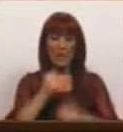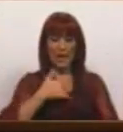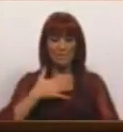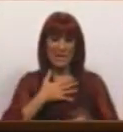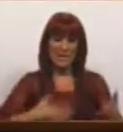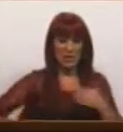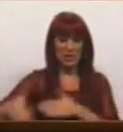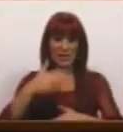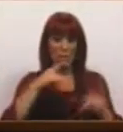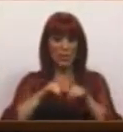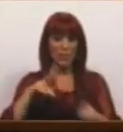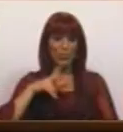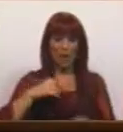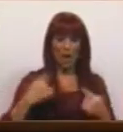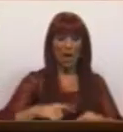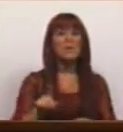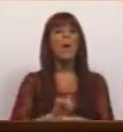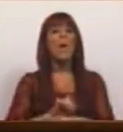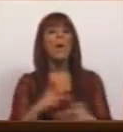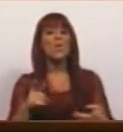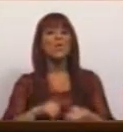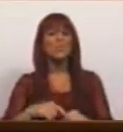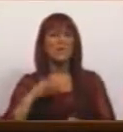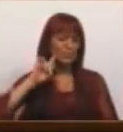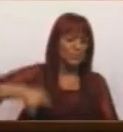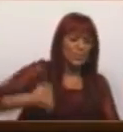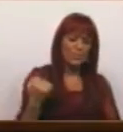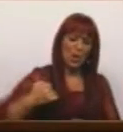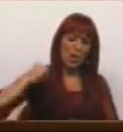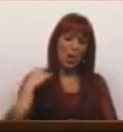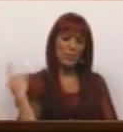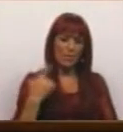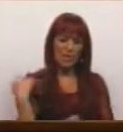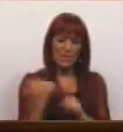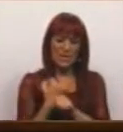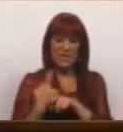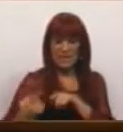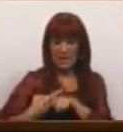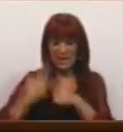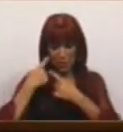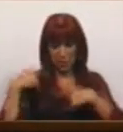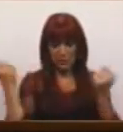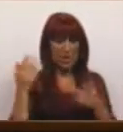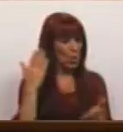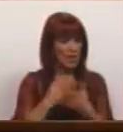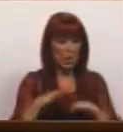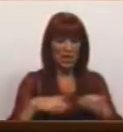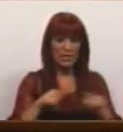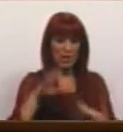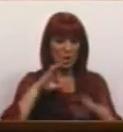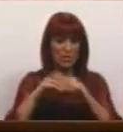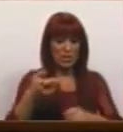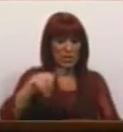empresa estratégica para o país, desde logo pelo incumprimento das obrigações de serviço e interesse público, não só ao nível das